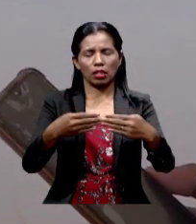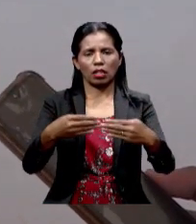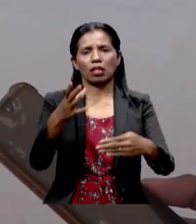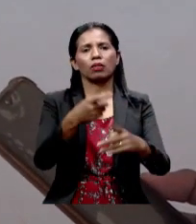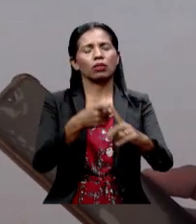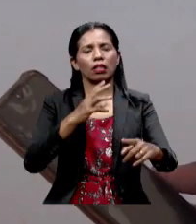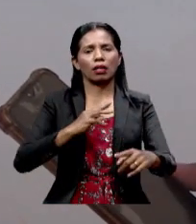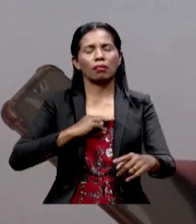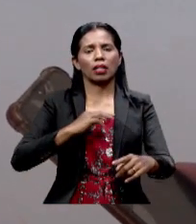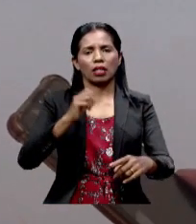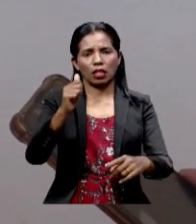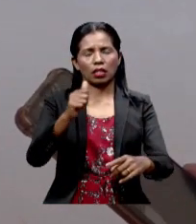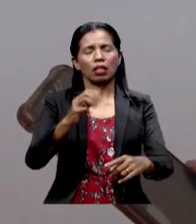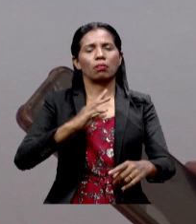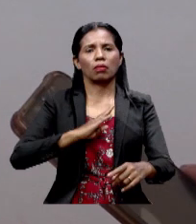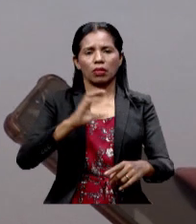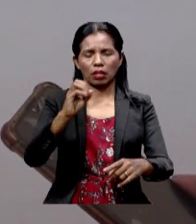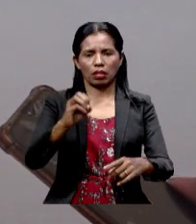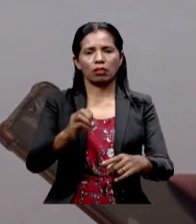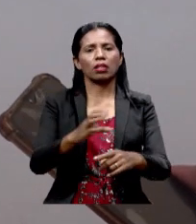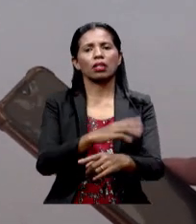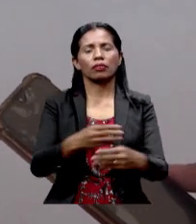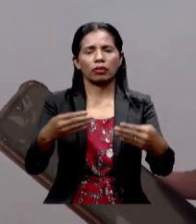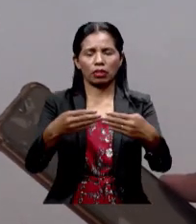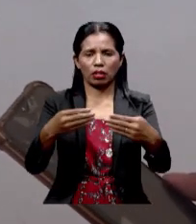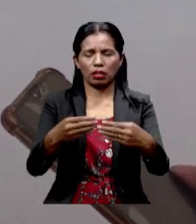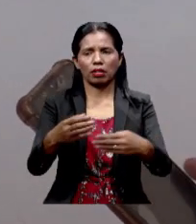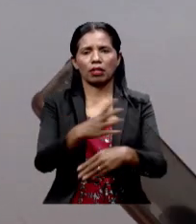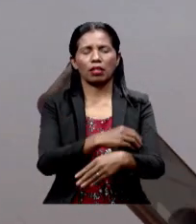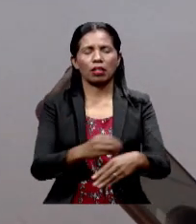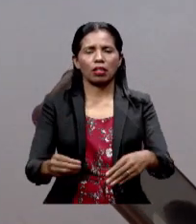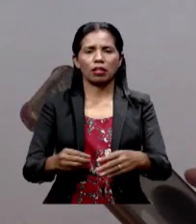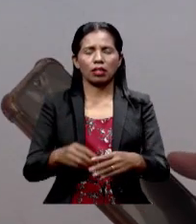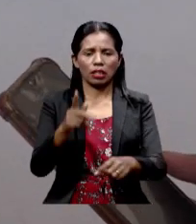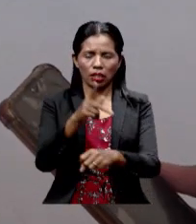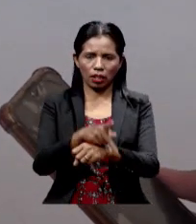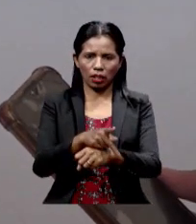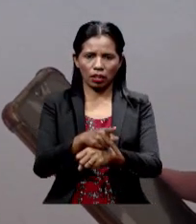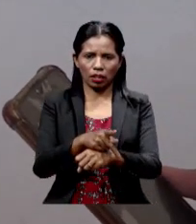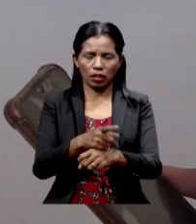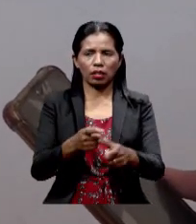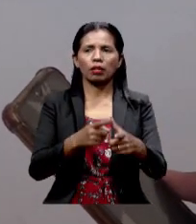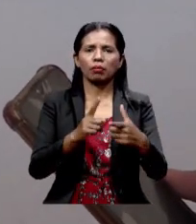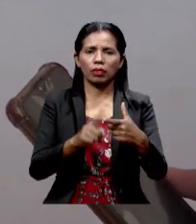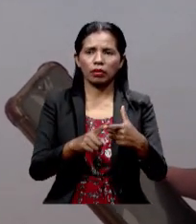que é costeira, né? Entre Liu e a parte Calan e a parte Nebe,